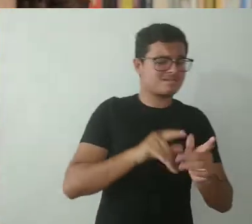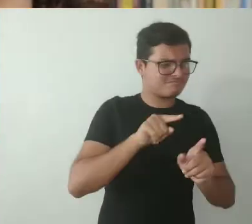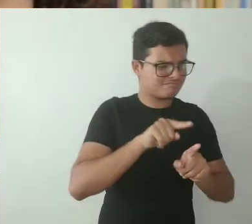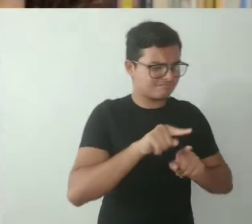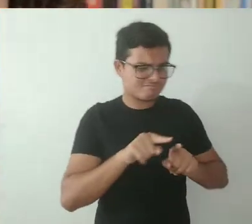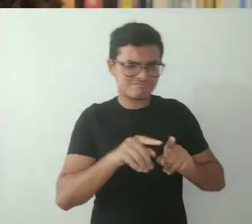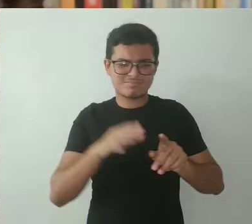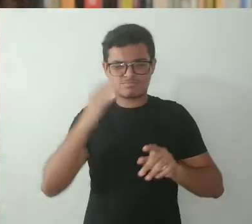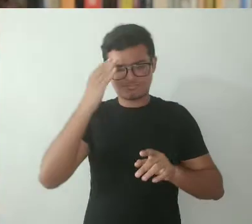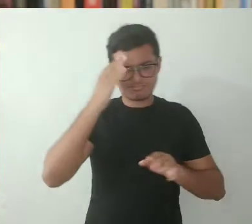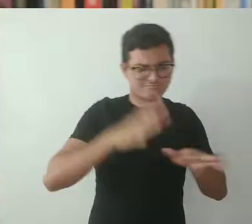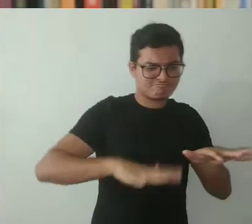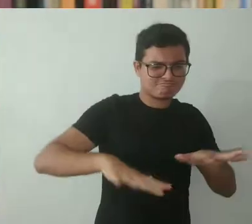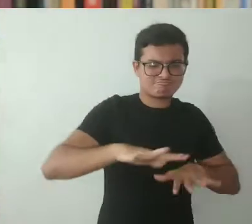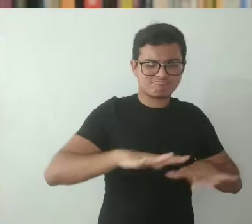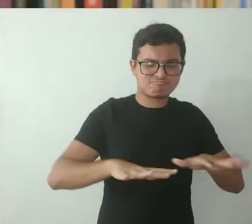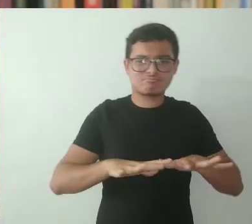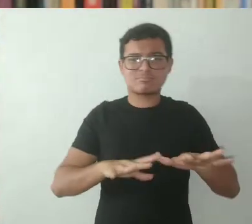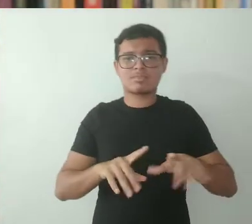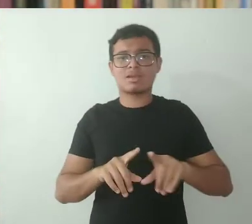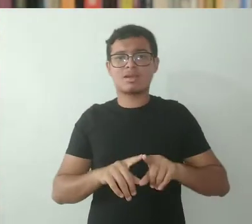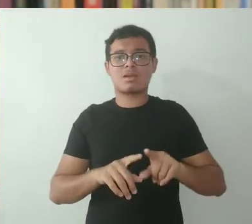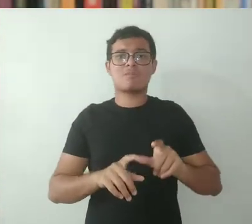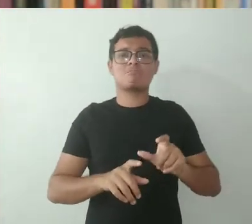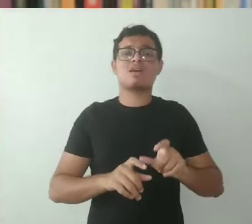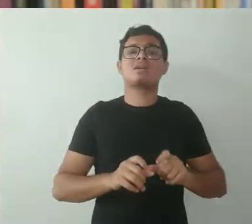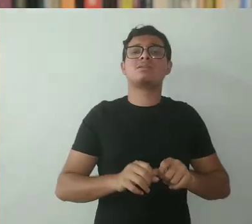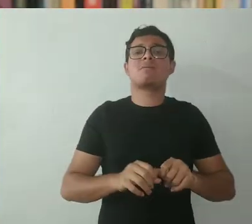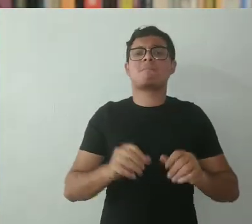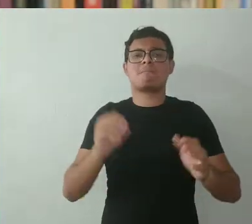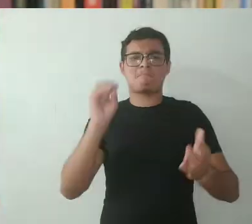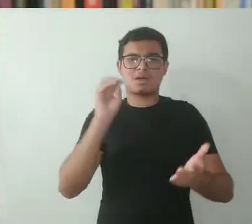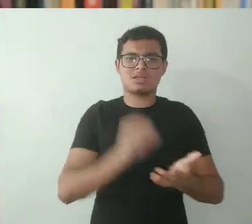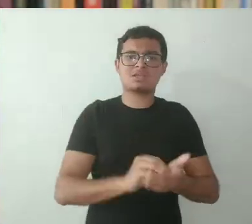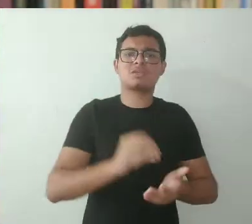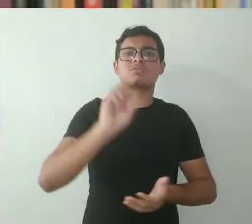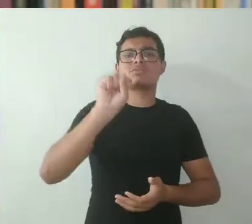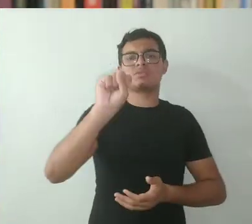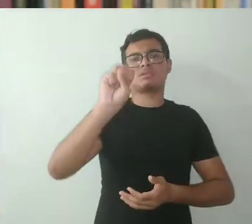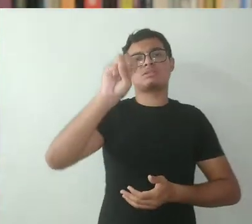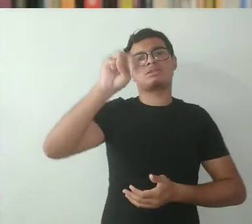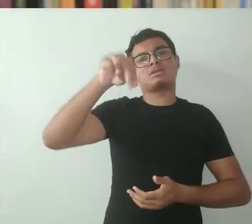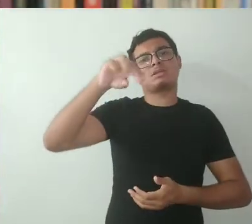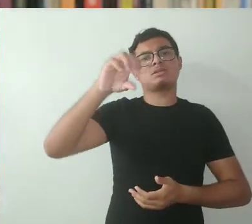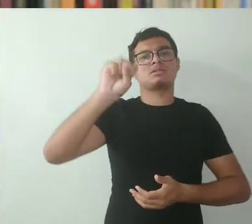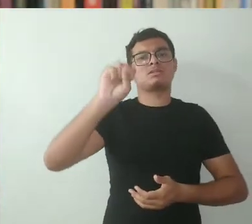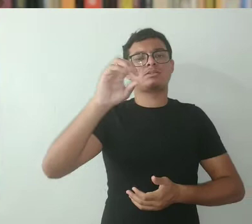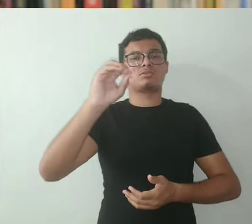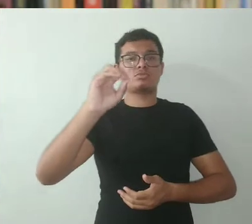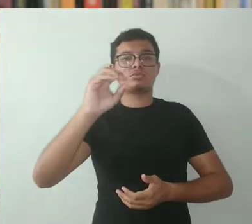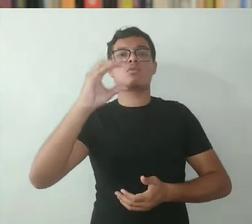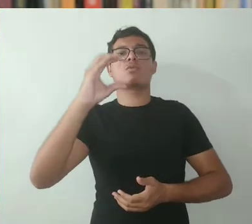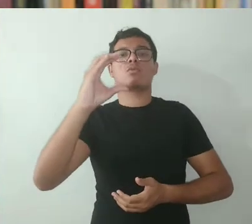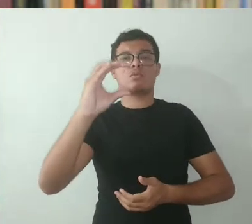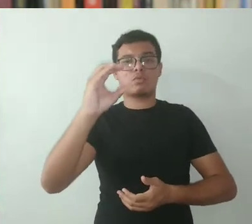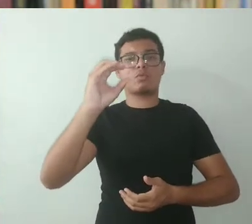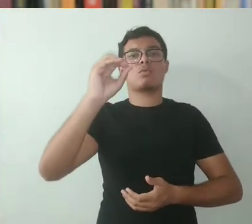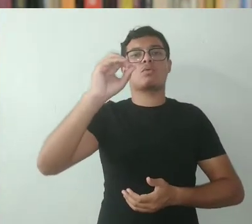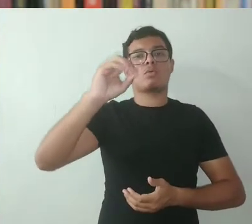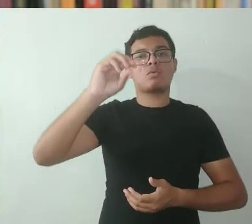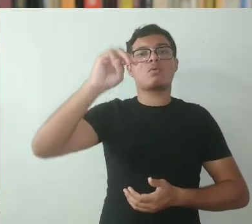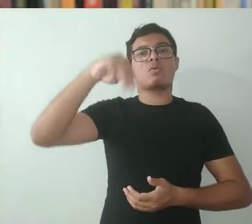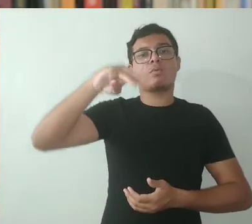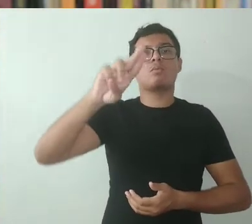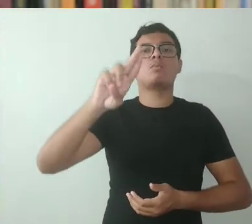não pode mais se basear no senso comum. E o que é o senso comum? Senso comum é geralmente aquelas coisas que